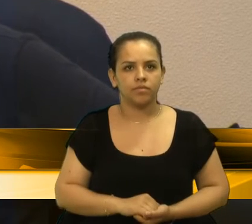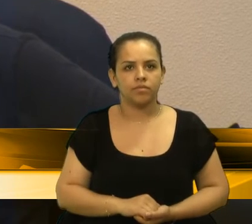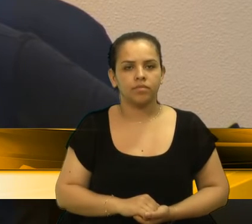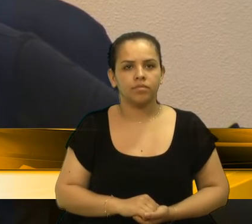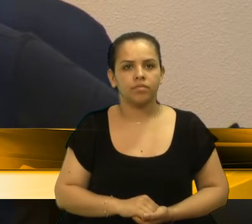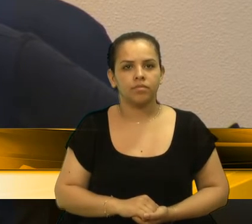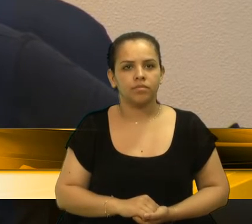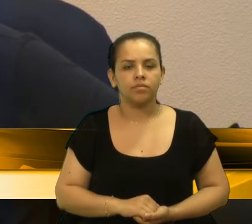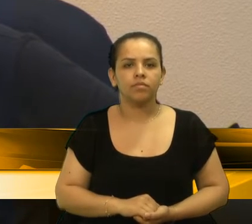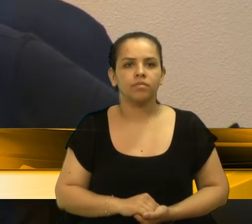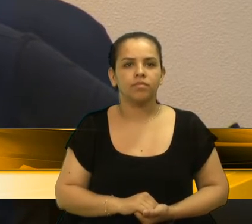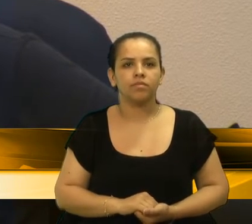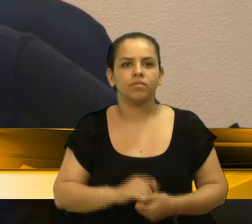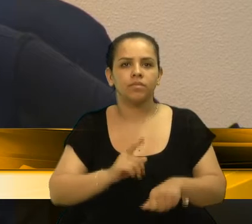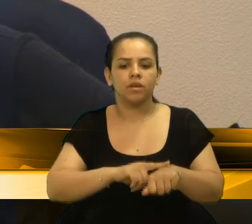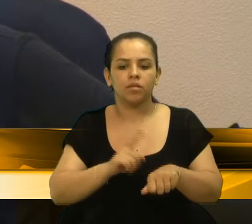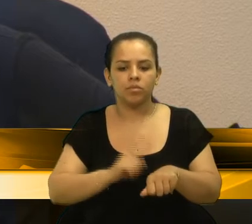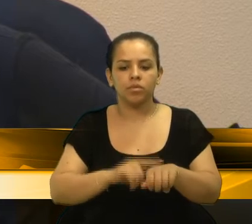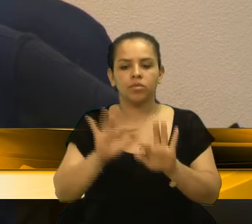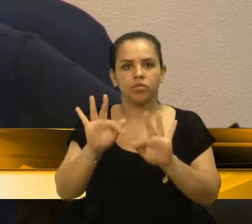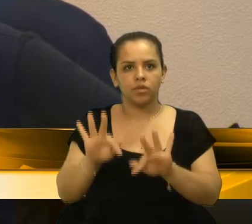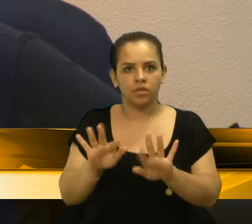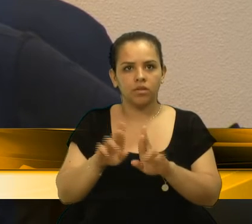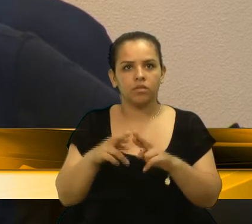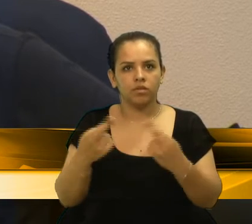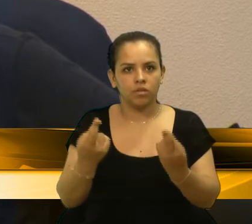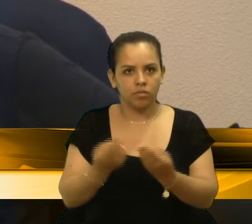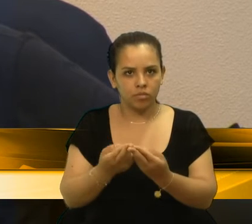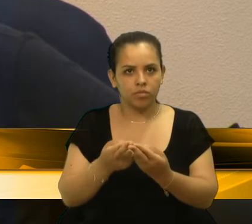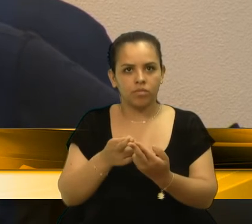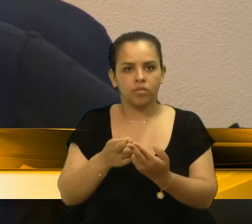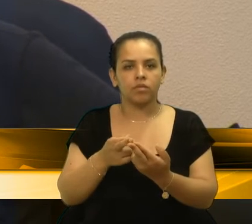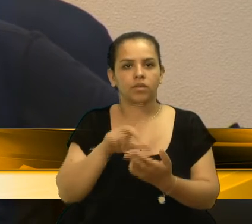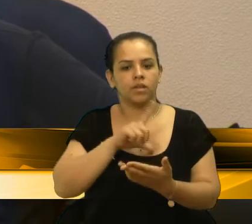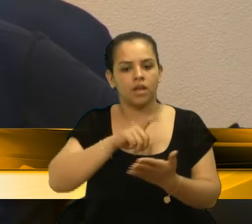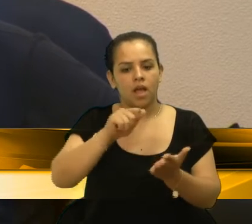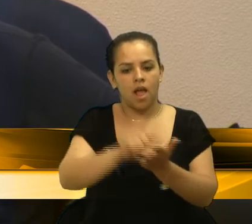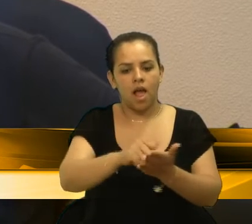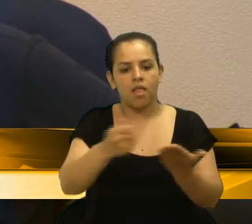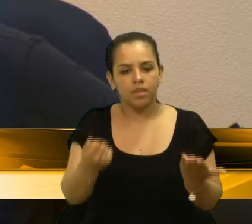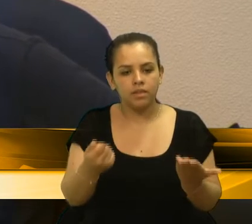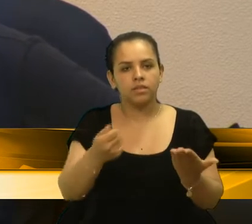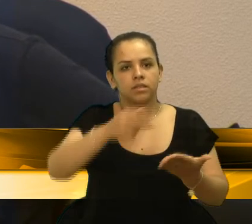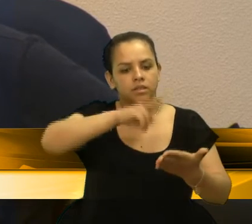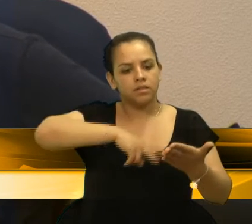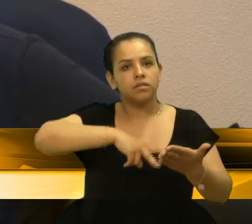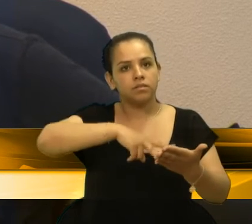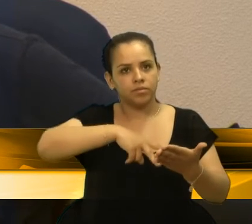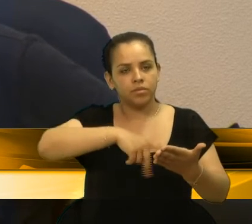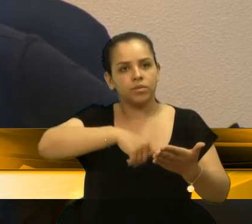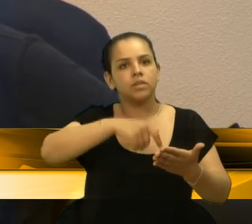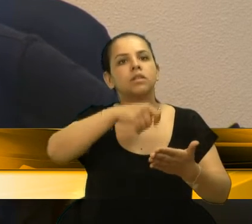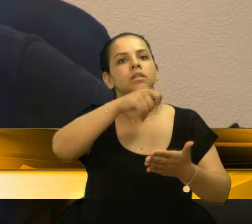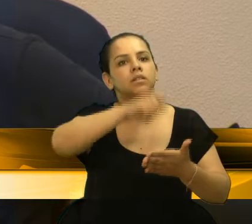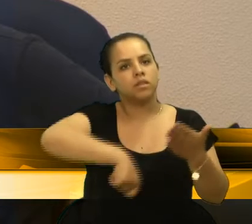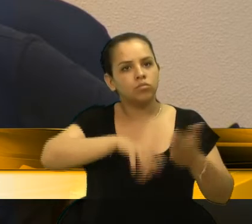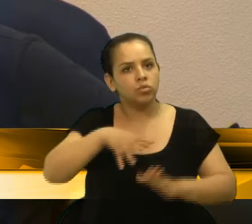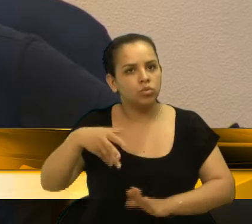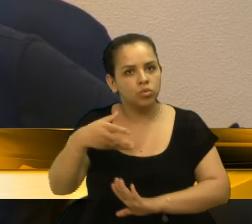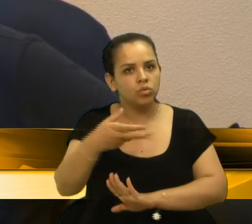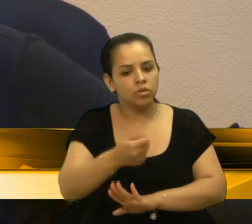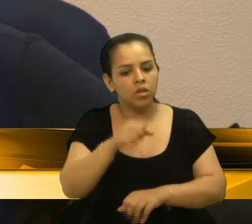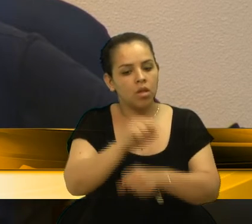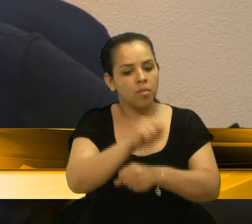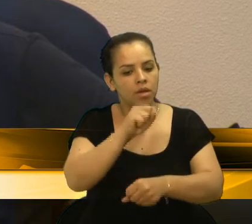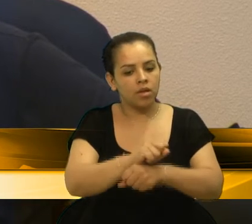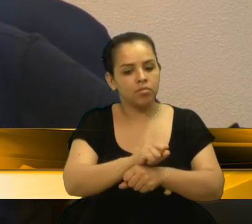Alceu, obrigado. Neste momento, suspendemos a presente audiência para que procedamos à lavratura da ata, que será assinada por todos os presentes. Solicito a todos os presentes que aguardem